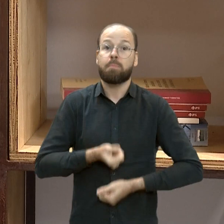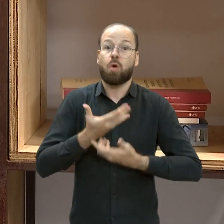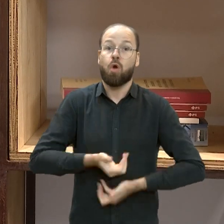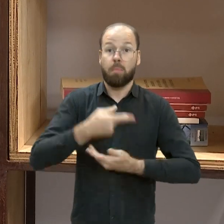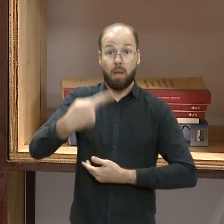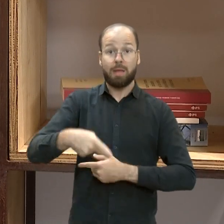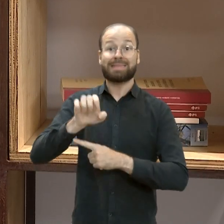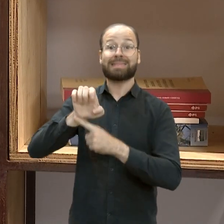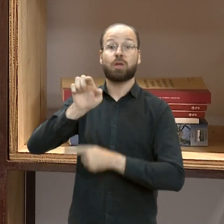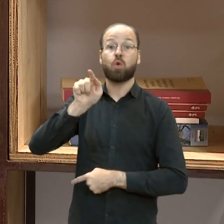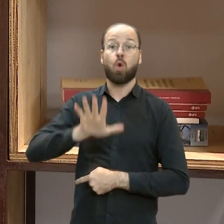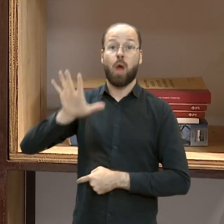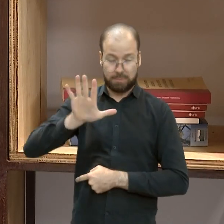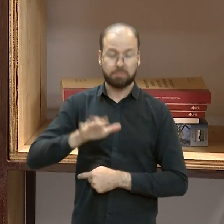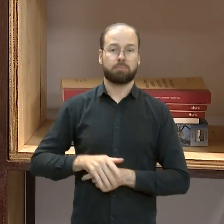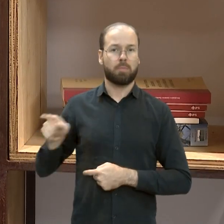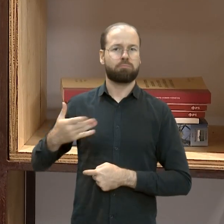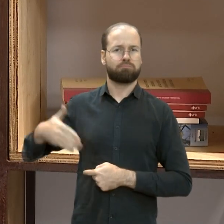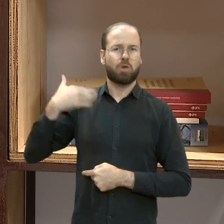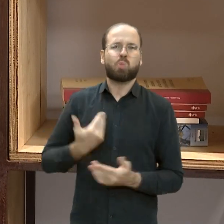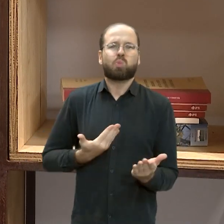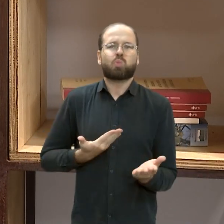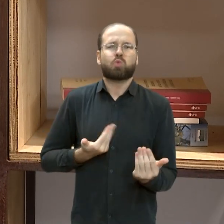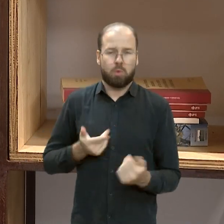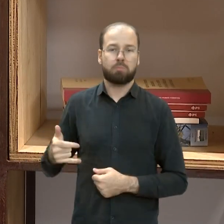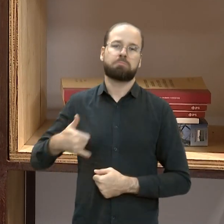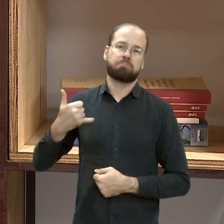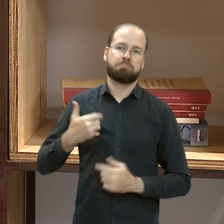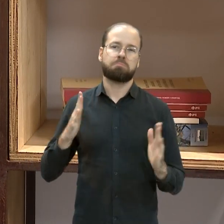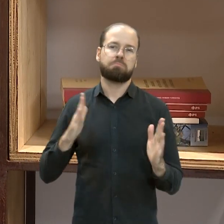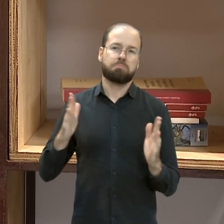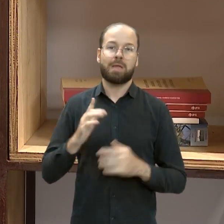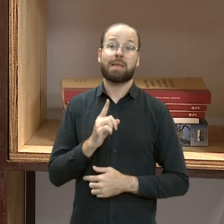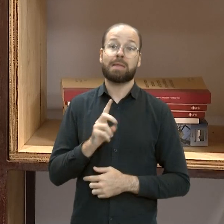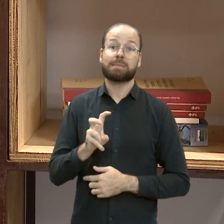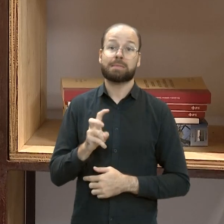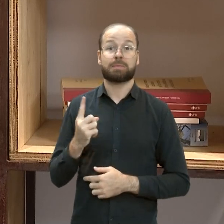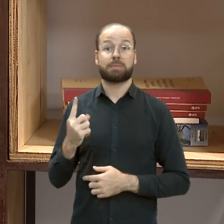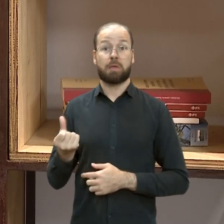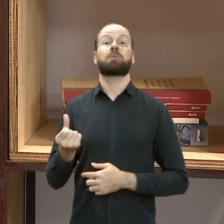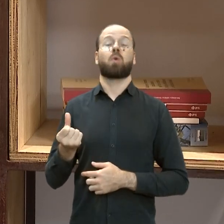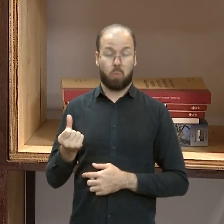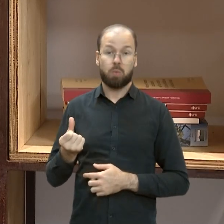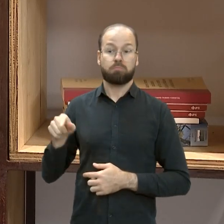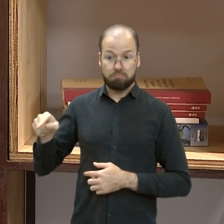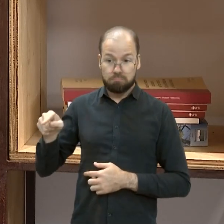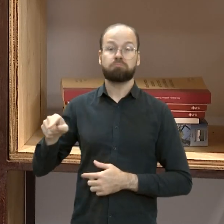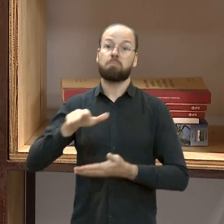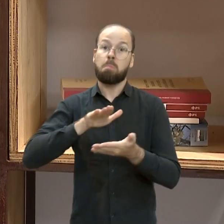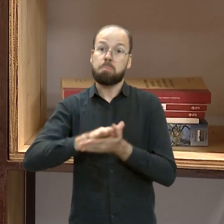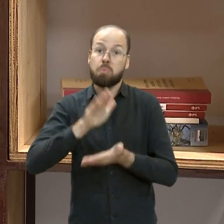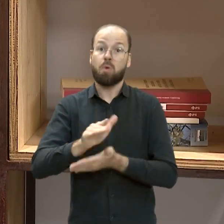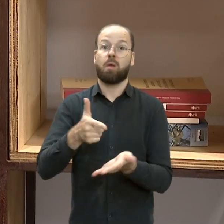Goiás, e ela fez isso quando era ainda muito jovem. Ela tinha entre 15 e 16 anos de idade. Ela publicou o